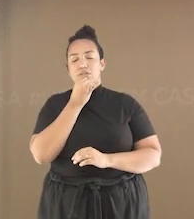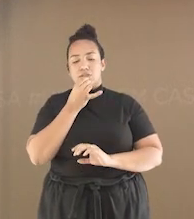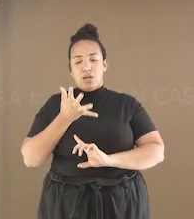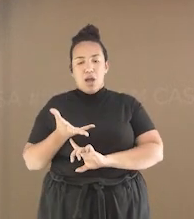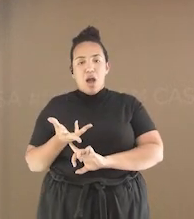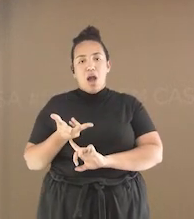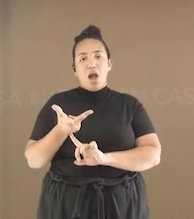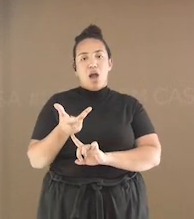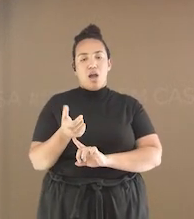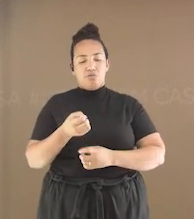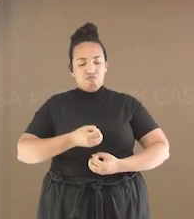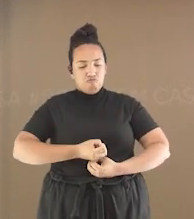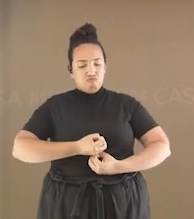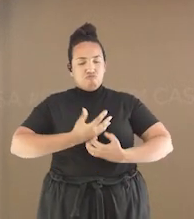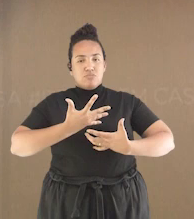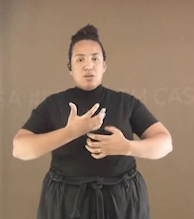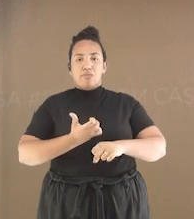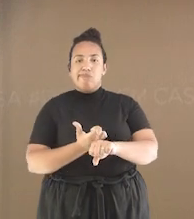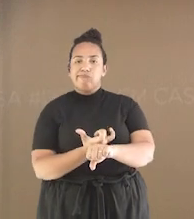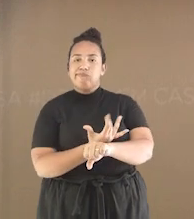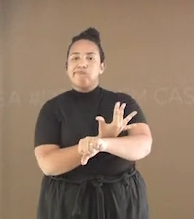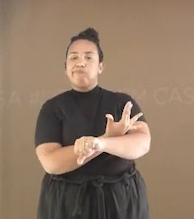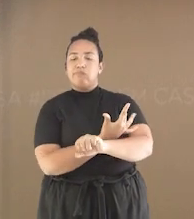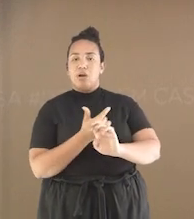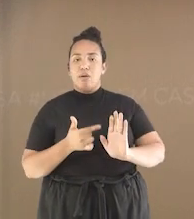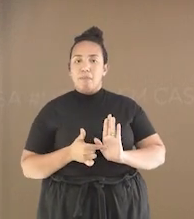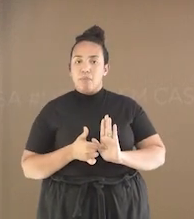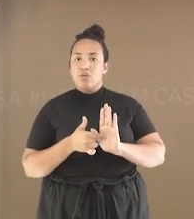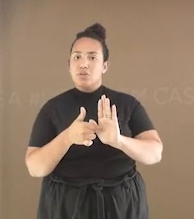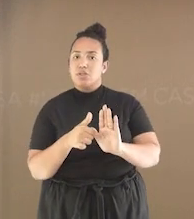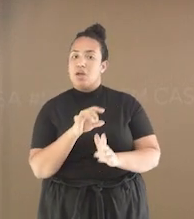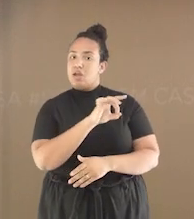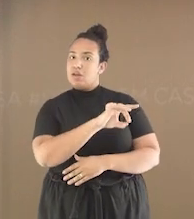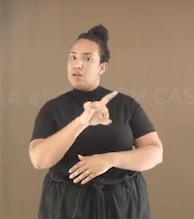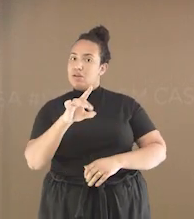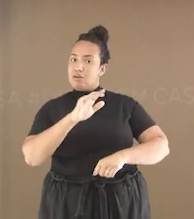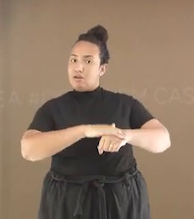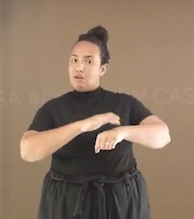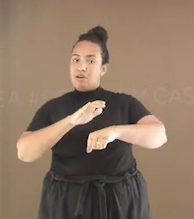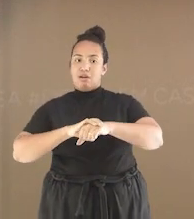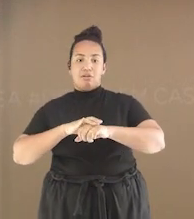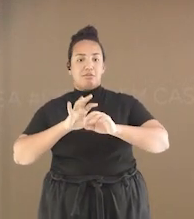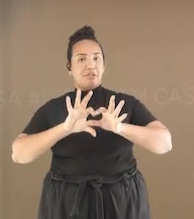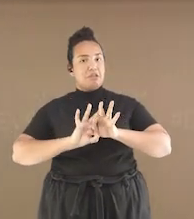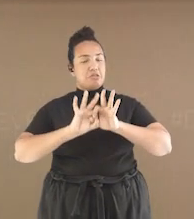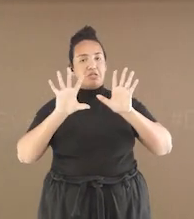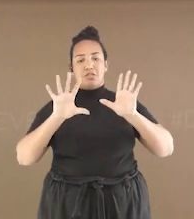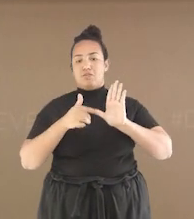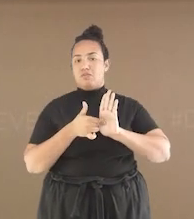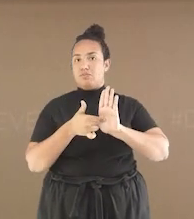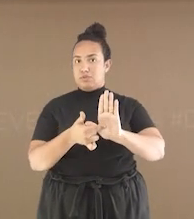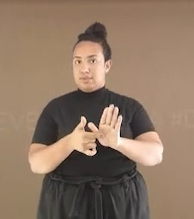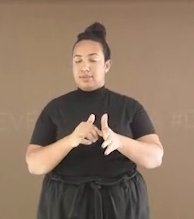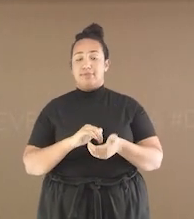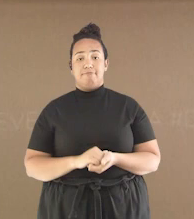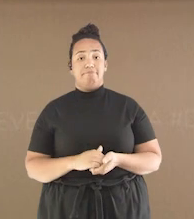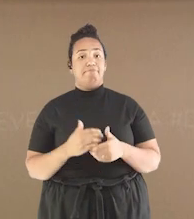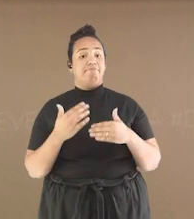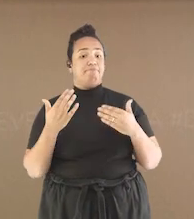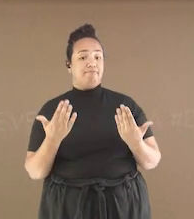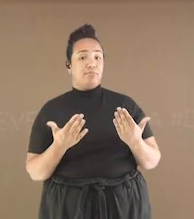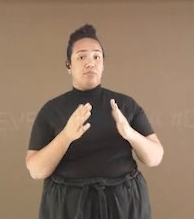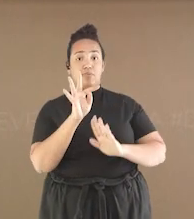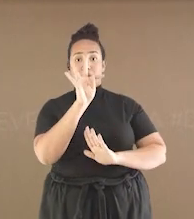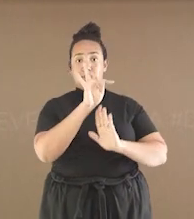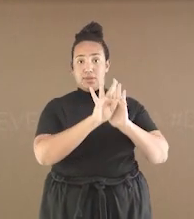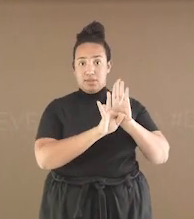ao expressar emoções e que cada um pudesse representá-la de forma livre. Para isso, misturam o